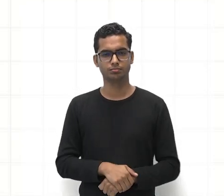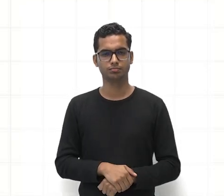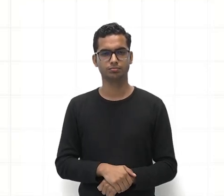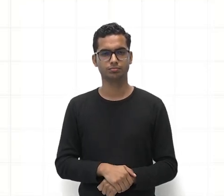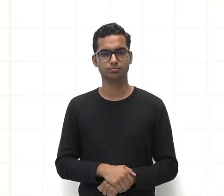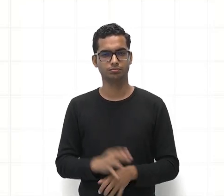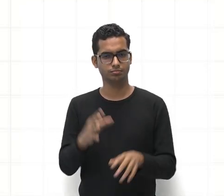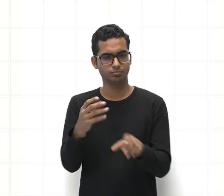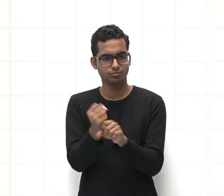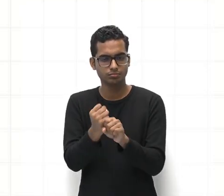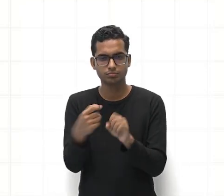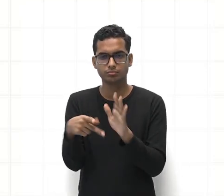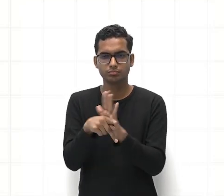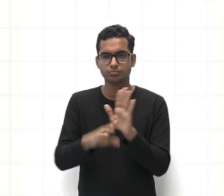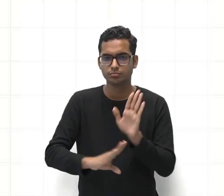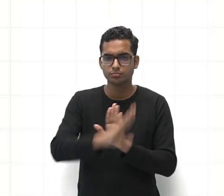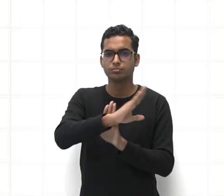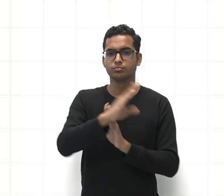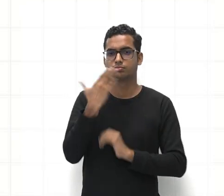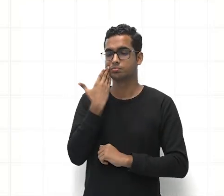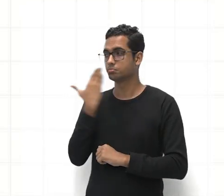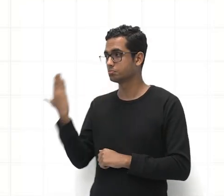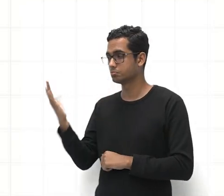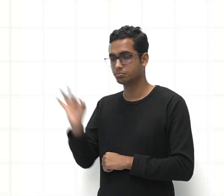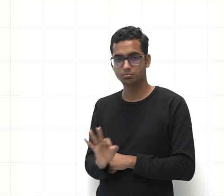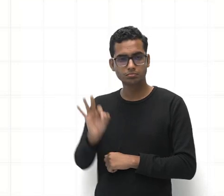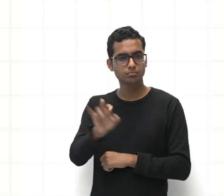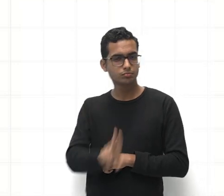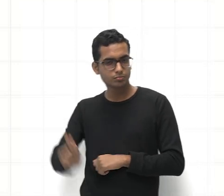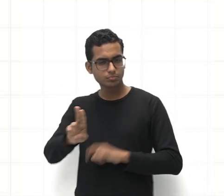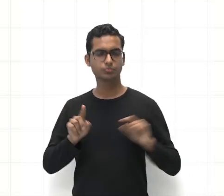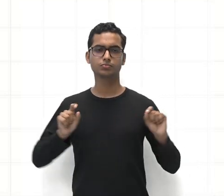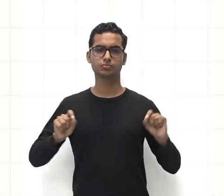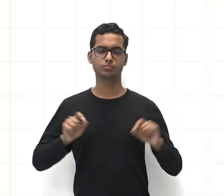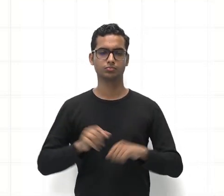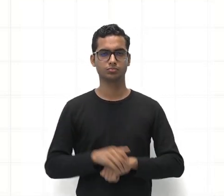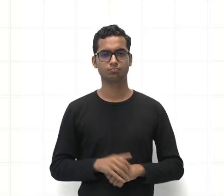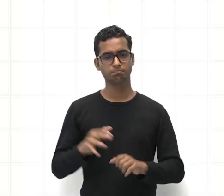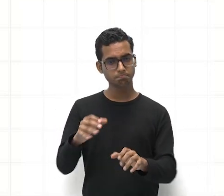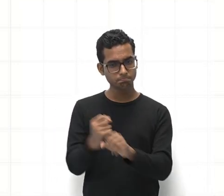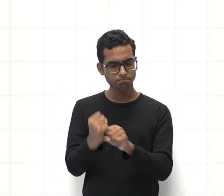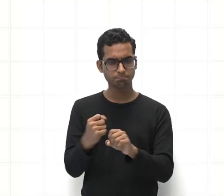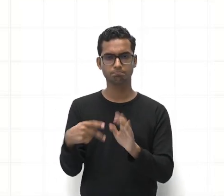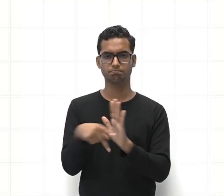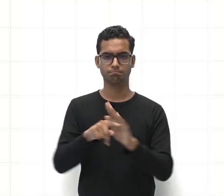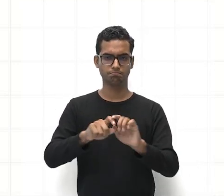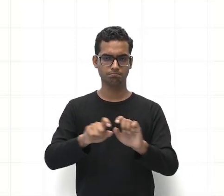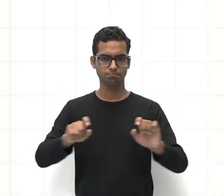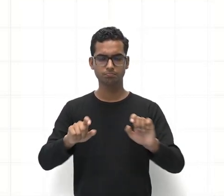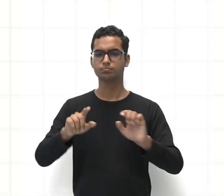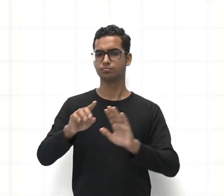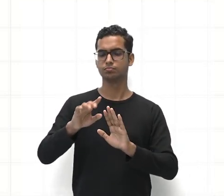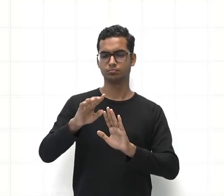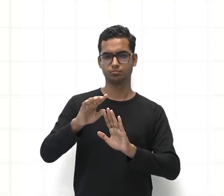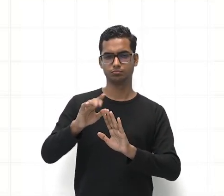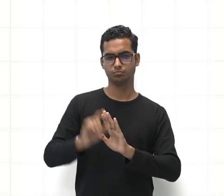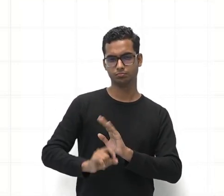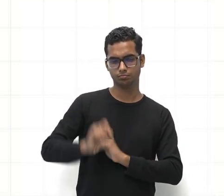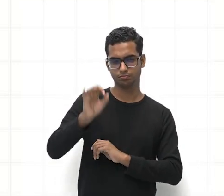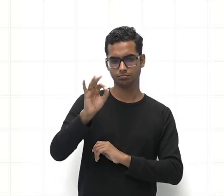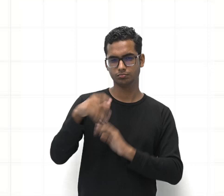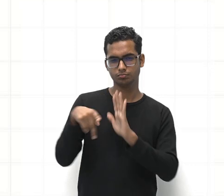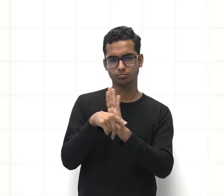Para calcular a taxa percentual de aumento, vamos usar a seguinte expressão. Cálculo da taxa percentual é igual